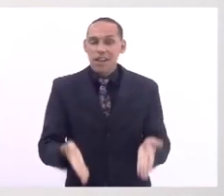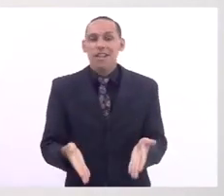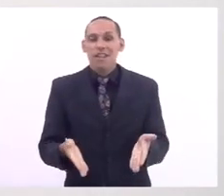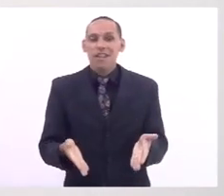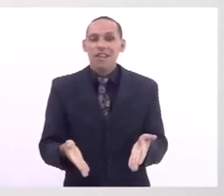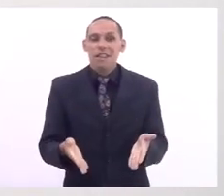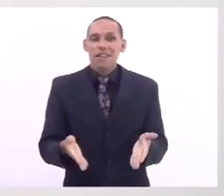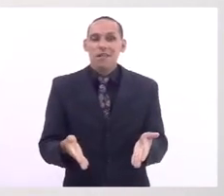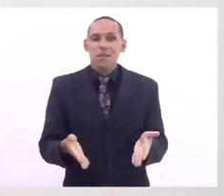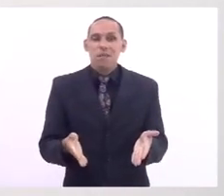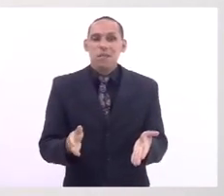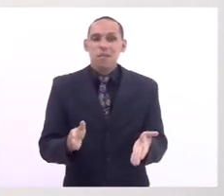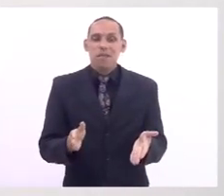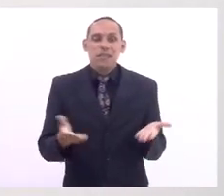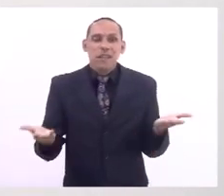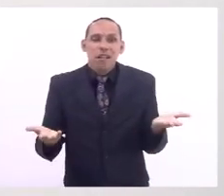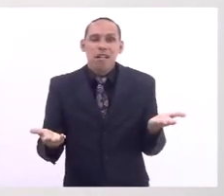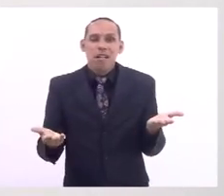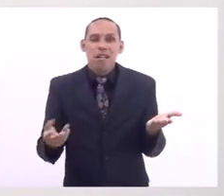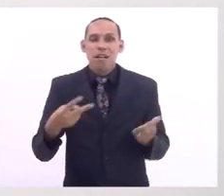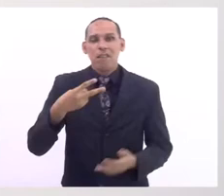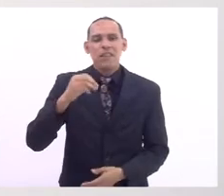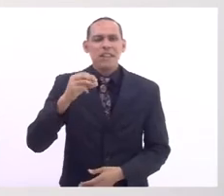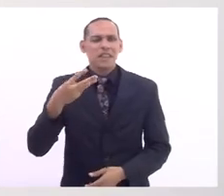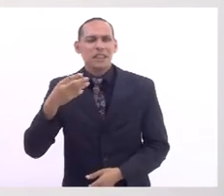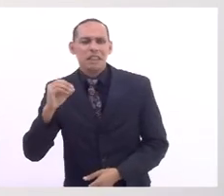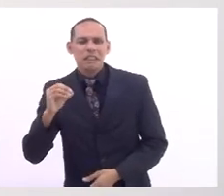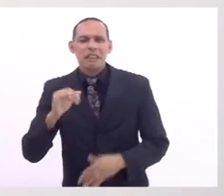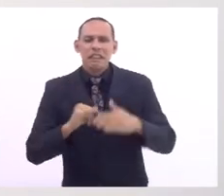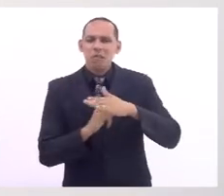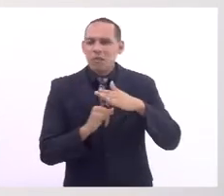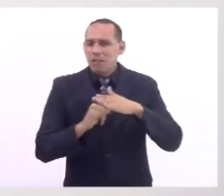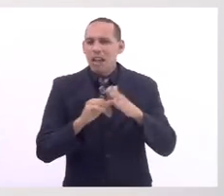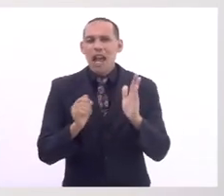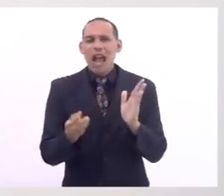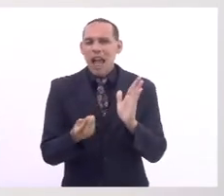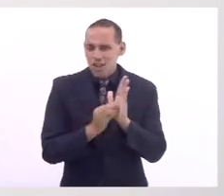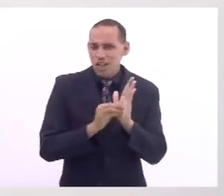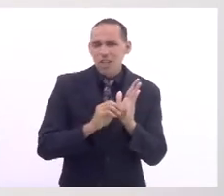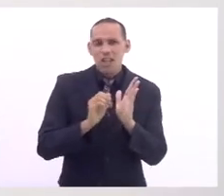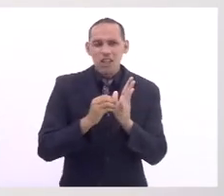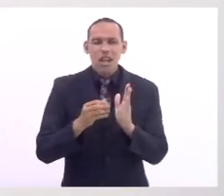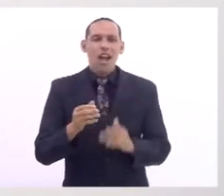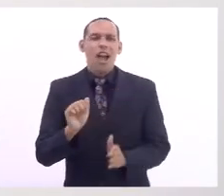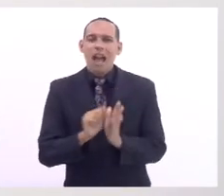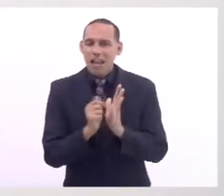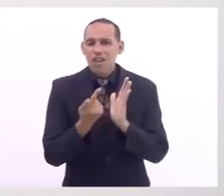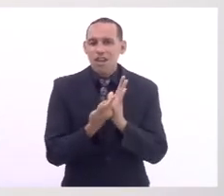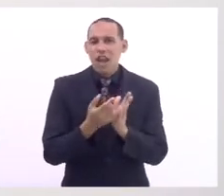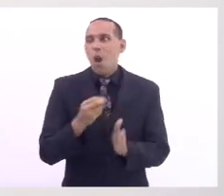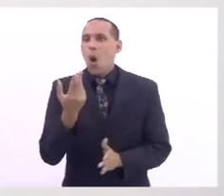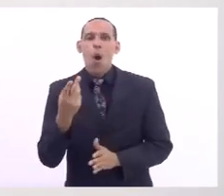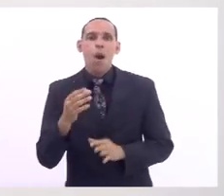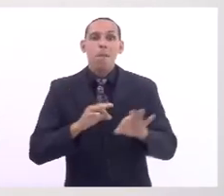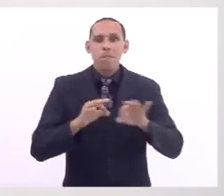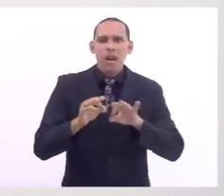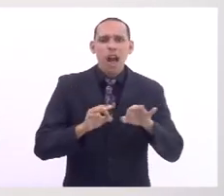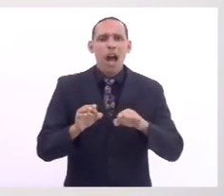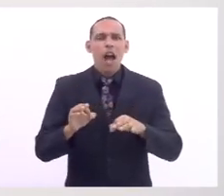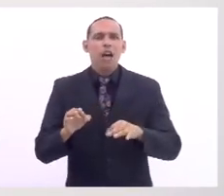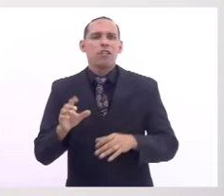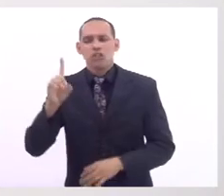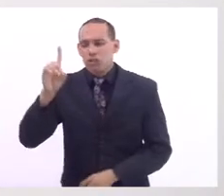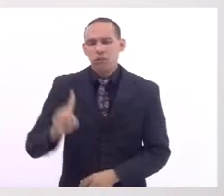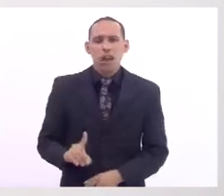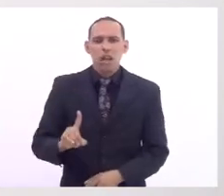cabe as agendas 20 e 30 institucionais não nos cabe os planos diretores que não saem do papel